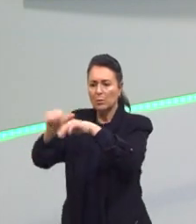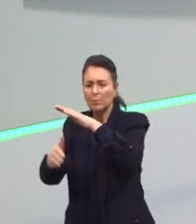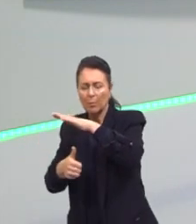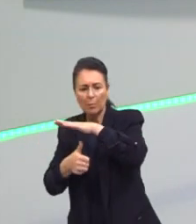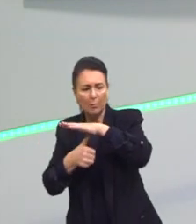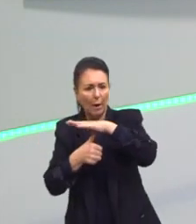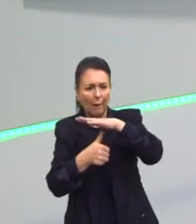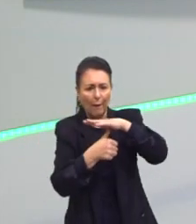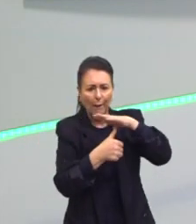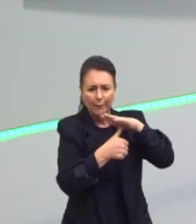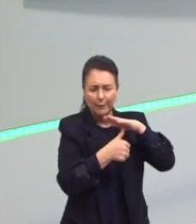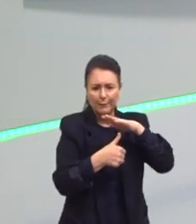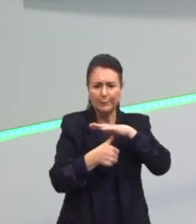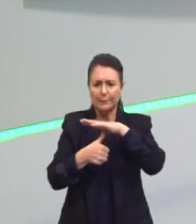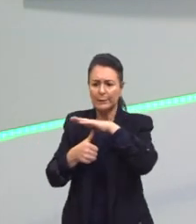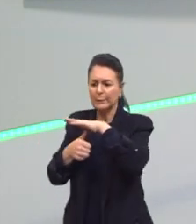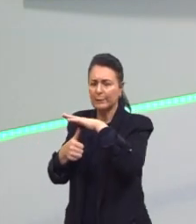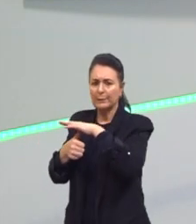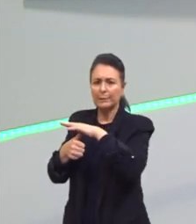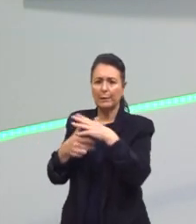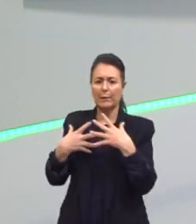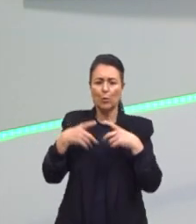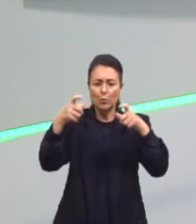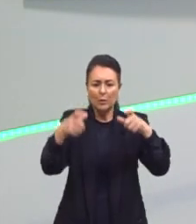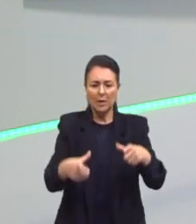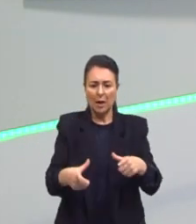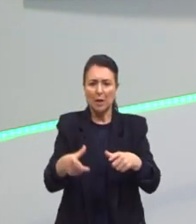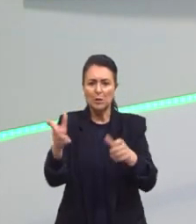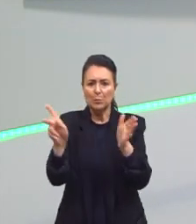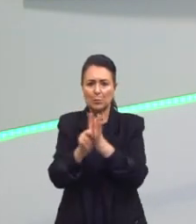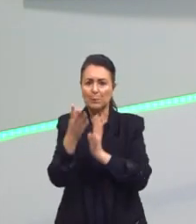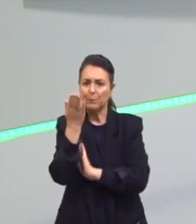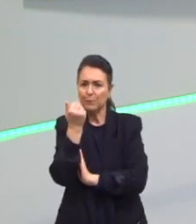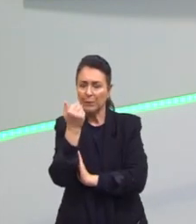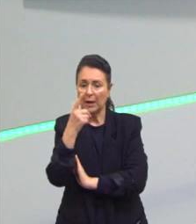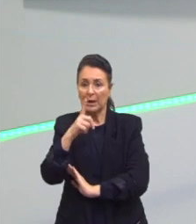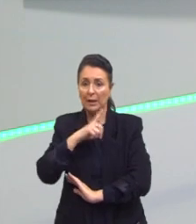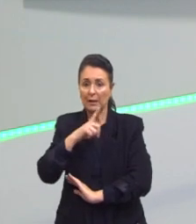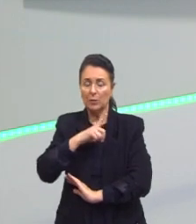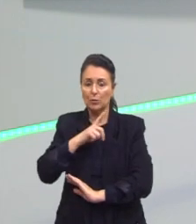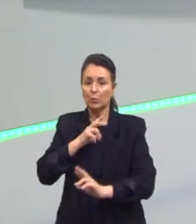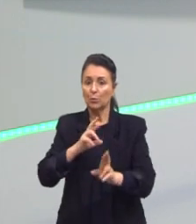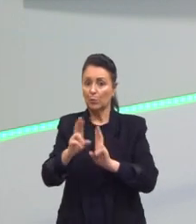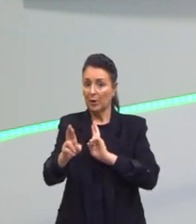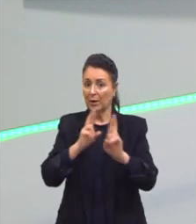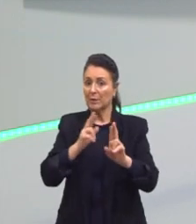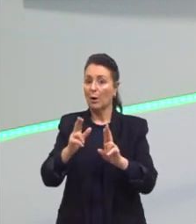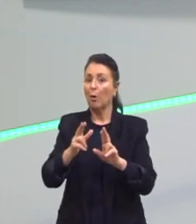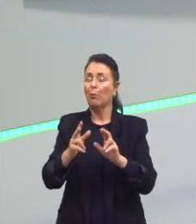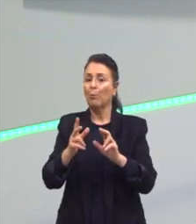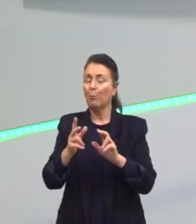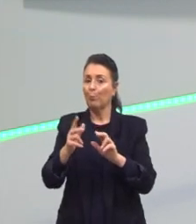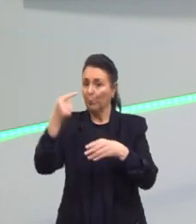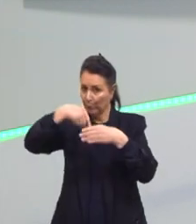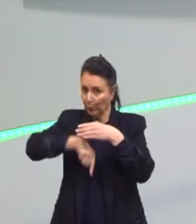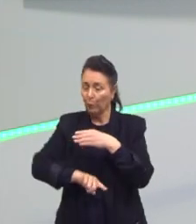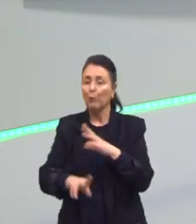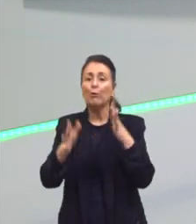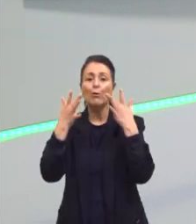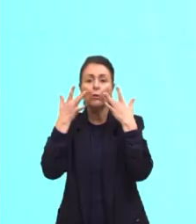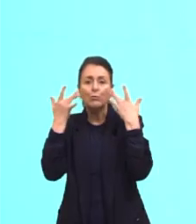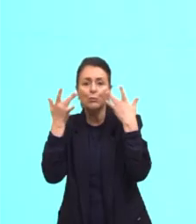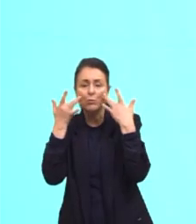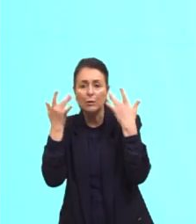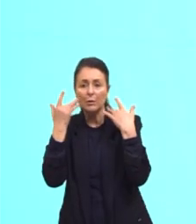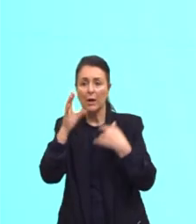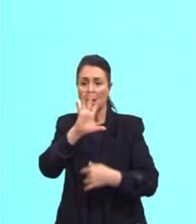com seus piqueniques enfim e ali nós temos hora que eu tinha uma grande relação com o teatro ele eu Trago essa